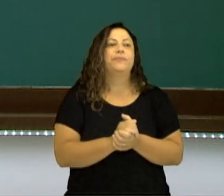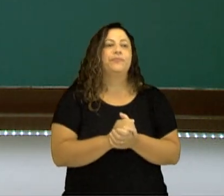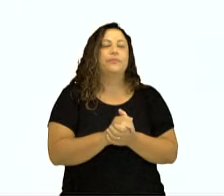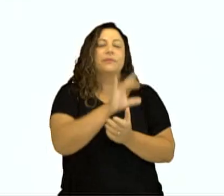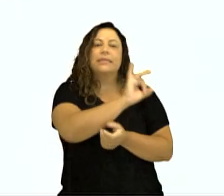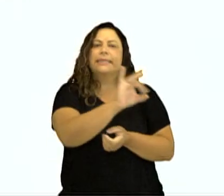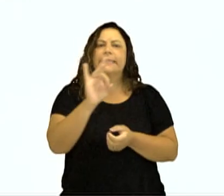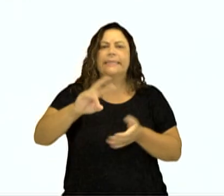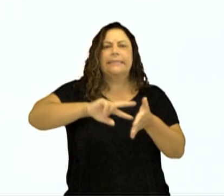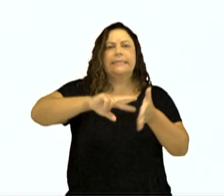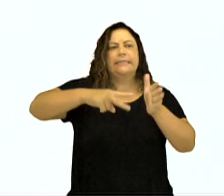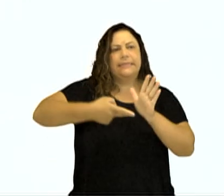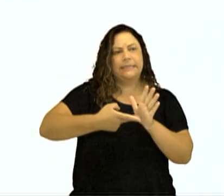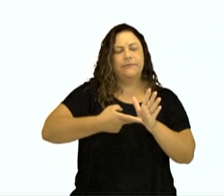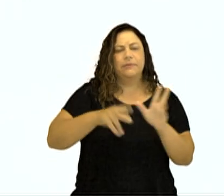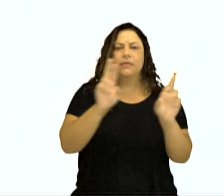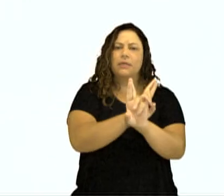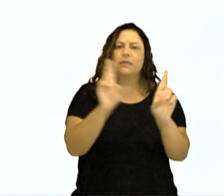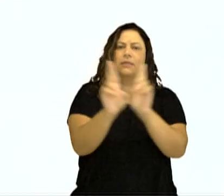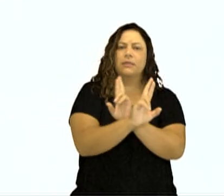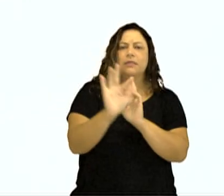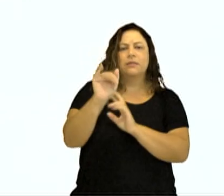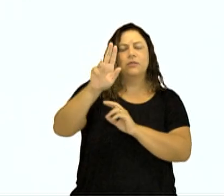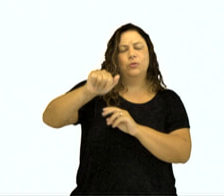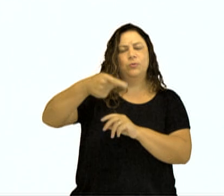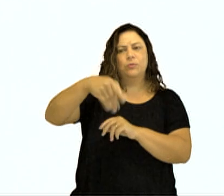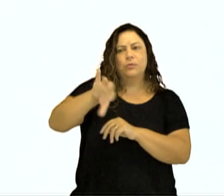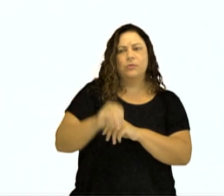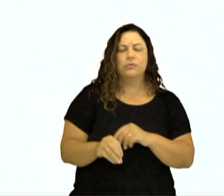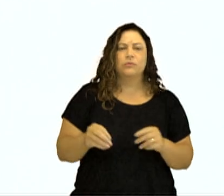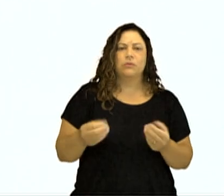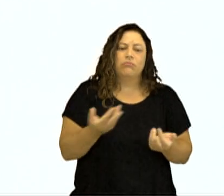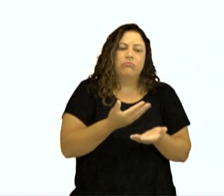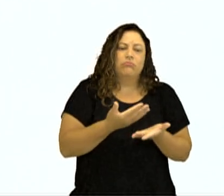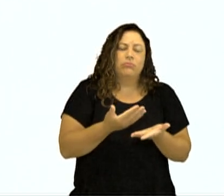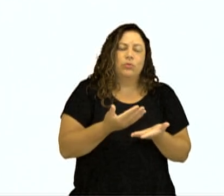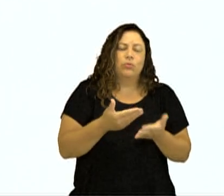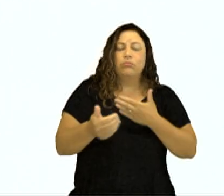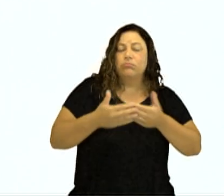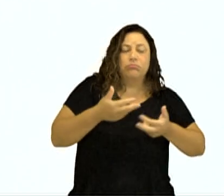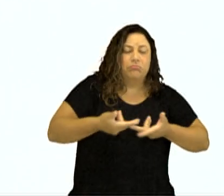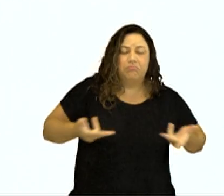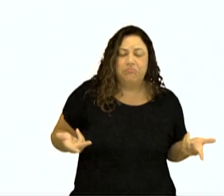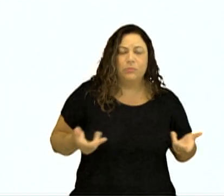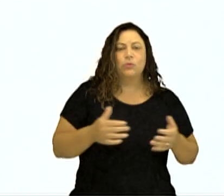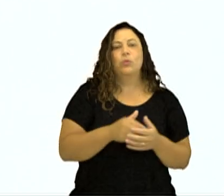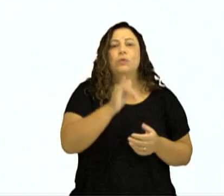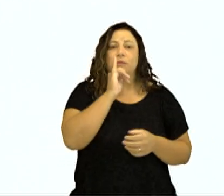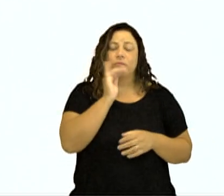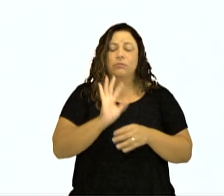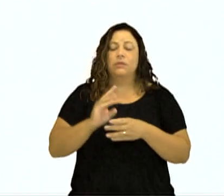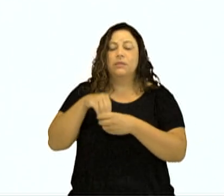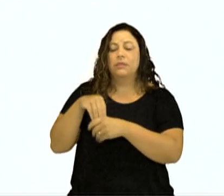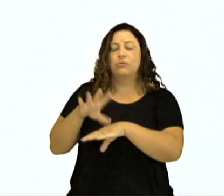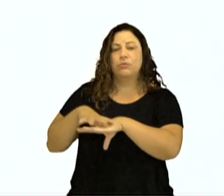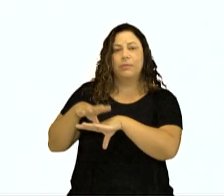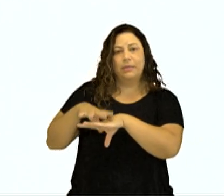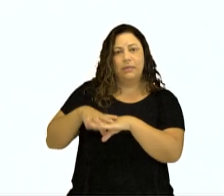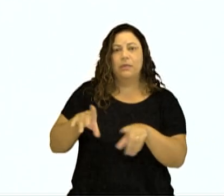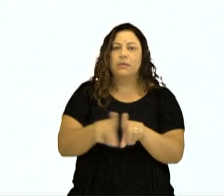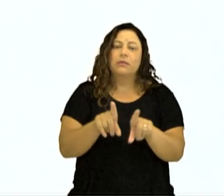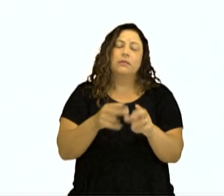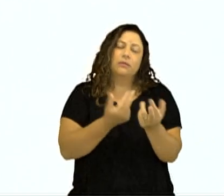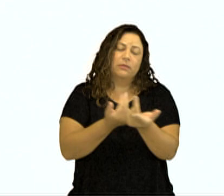Cada significado relaciona a função com alguma coisa, uma dependência. Na matemática é a mesma coisa, função é